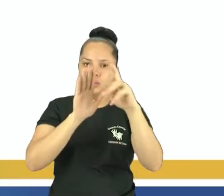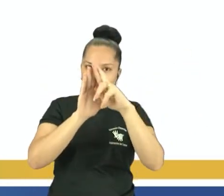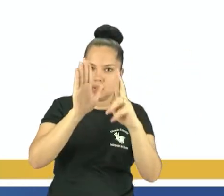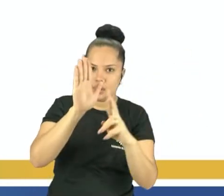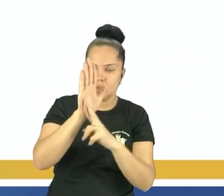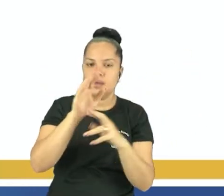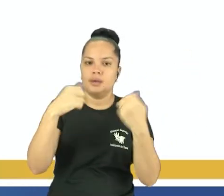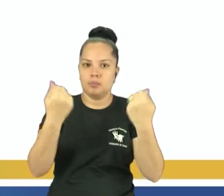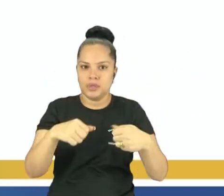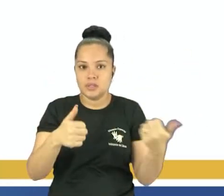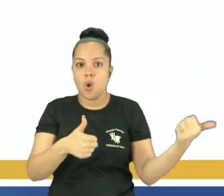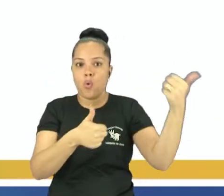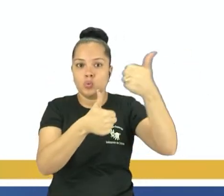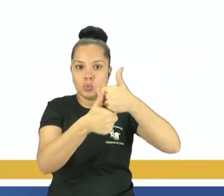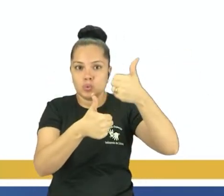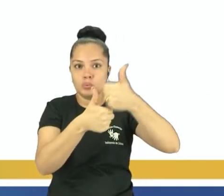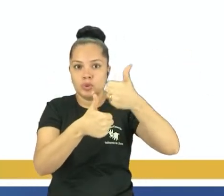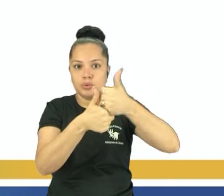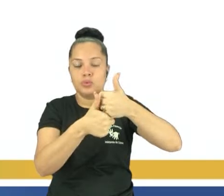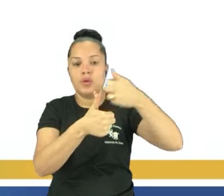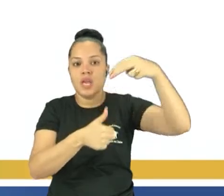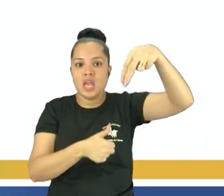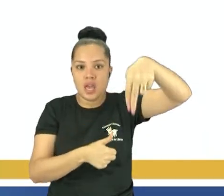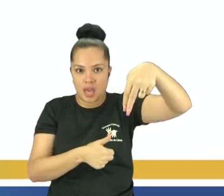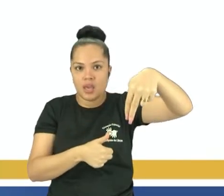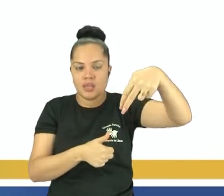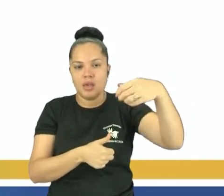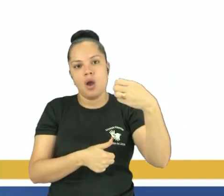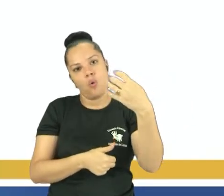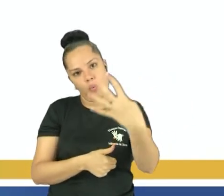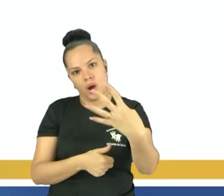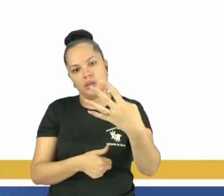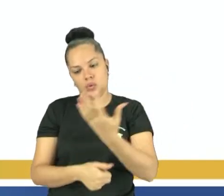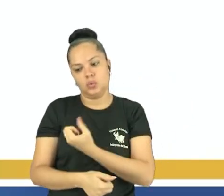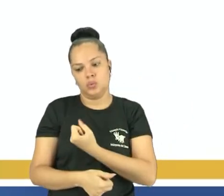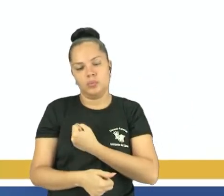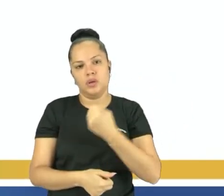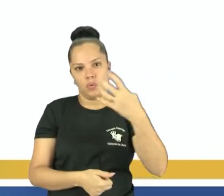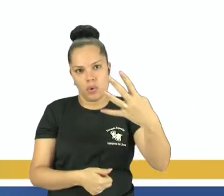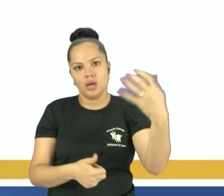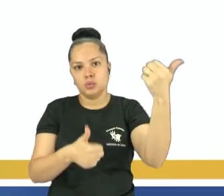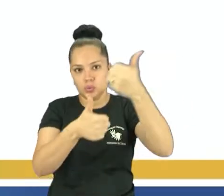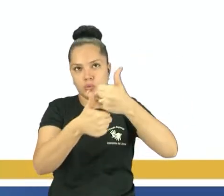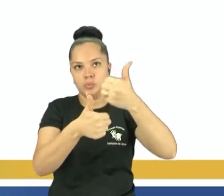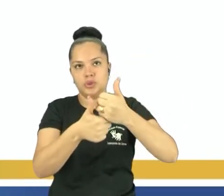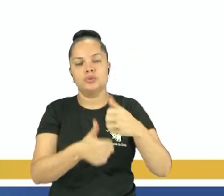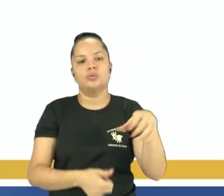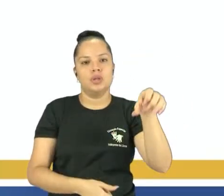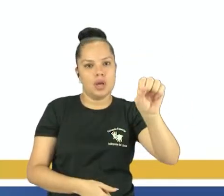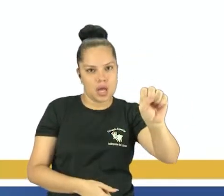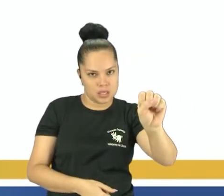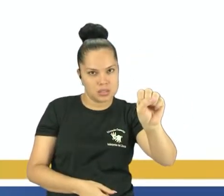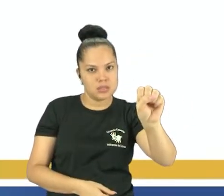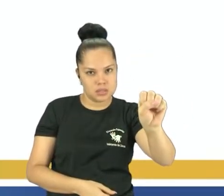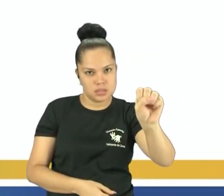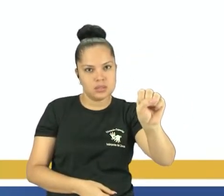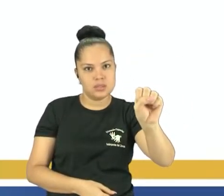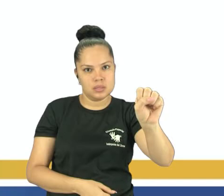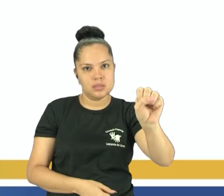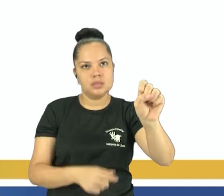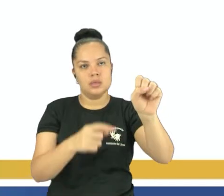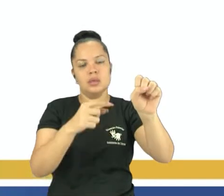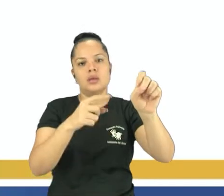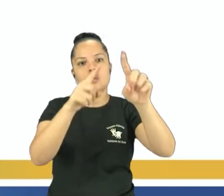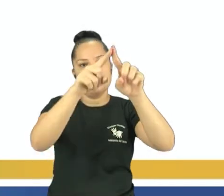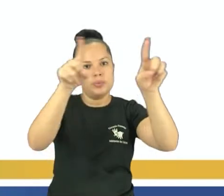vamos substituir o valor de N por 4. Então, na nossa fórmula, nós teremos S, né, que representa a soma dos